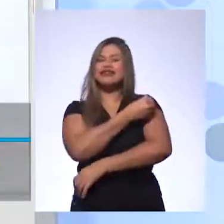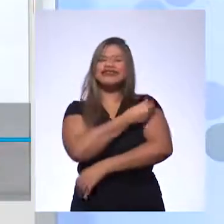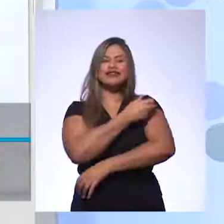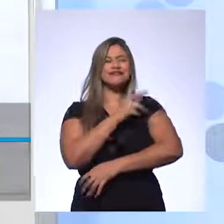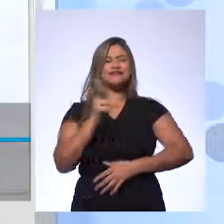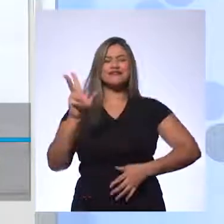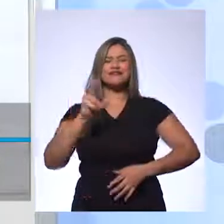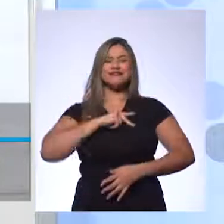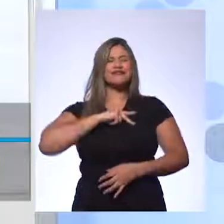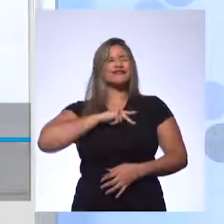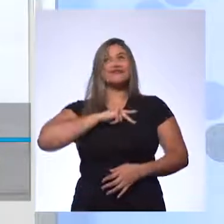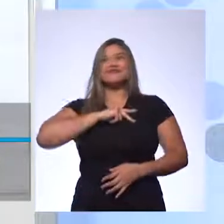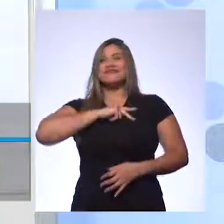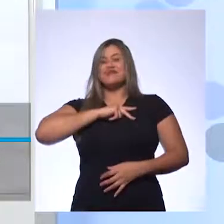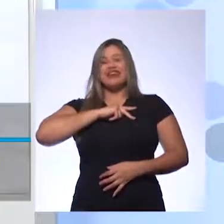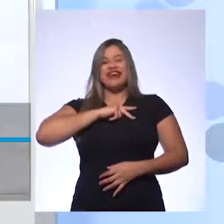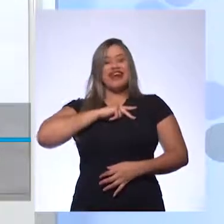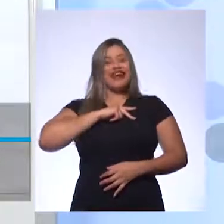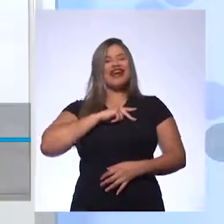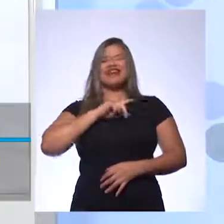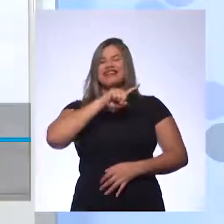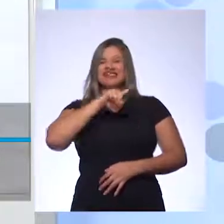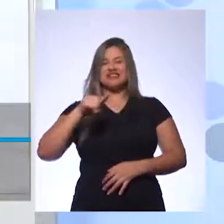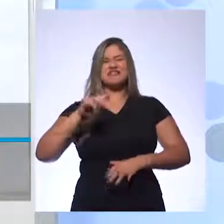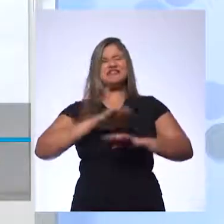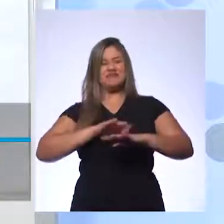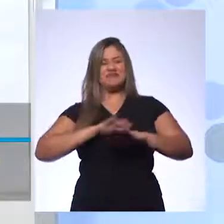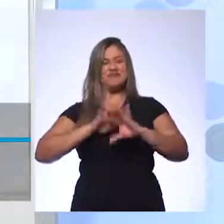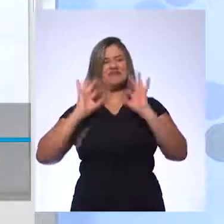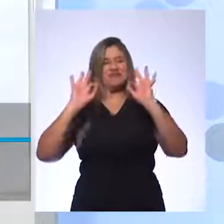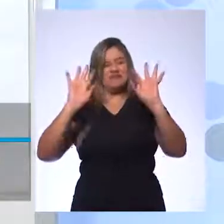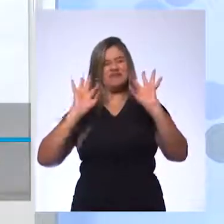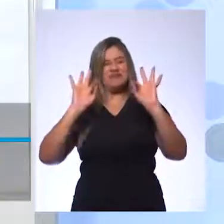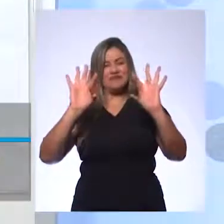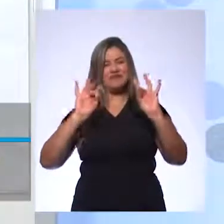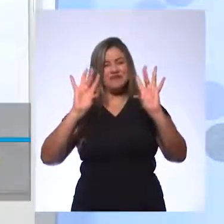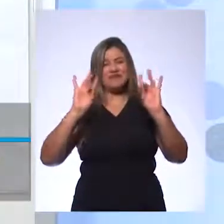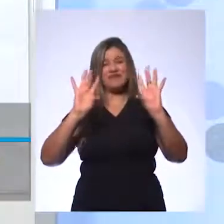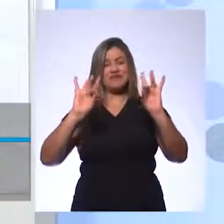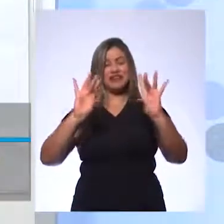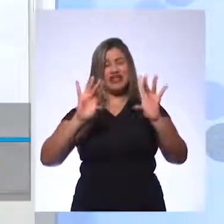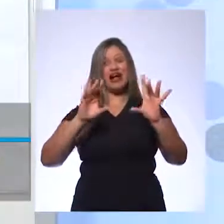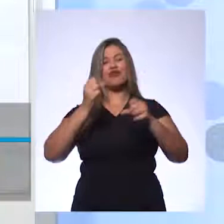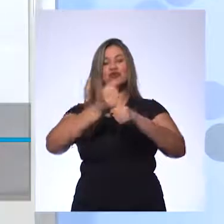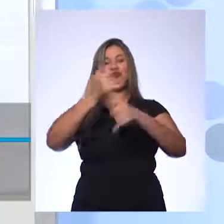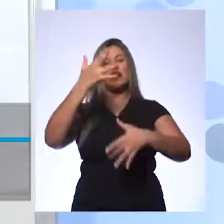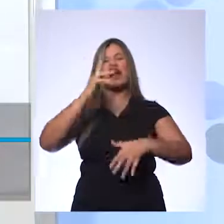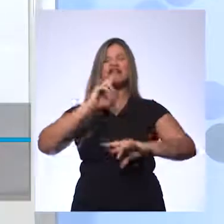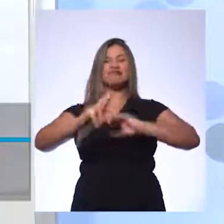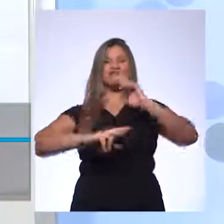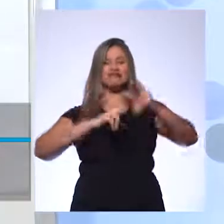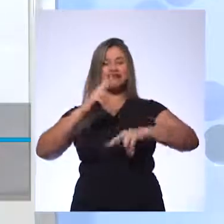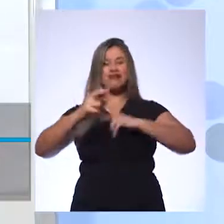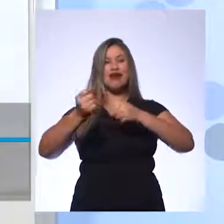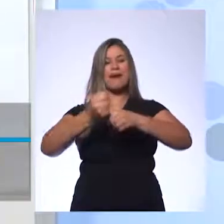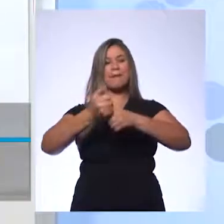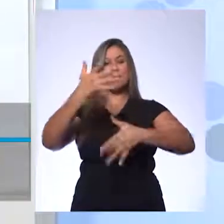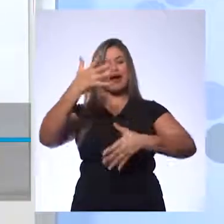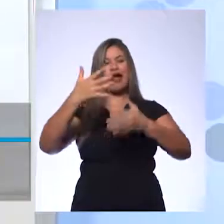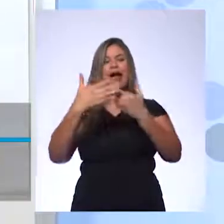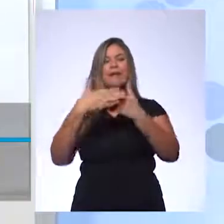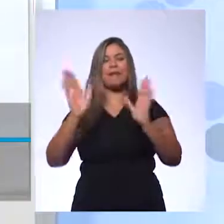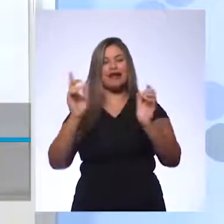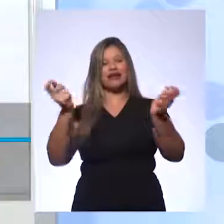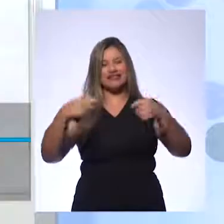sempre me surpreendi flores são muito assim protagonistas participam muito legal do chat por isso que a gente consegue deixar ele aberto porque são